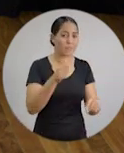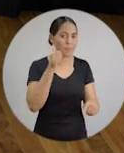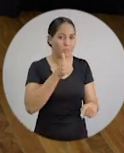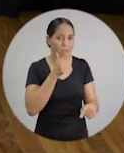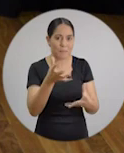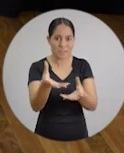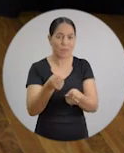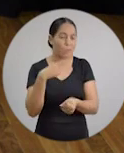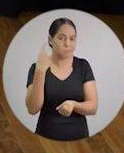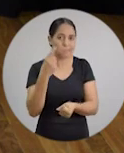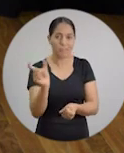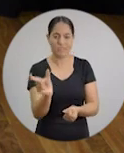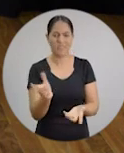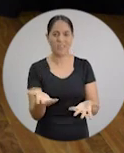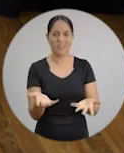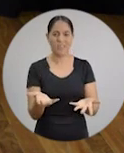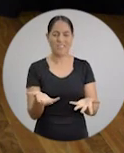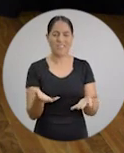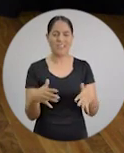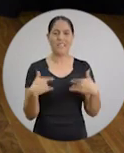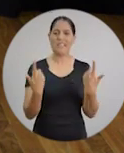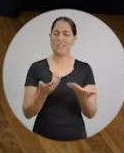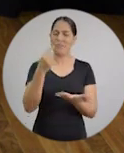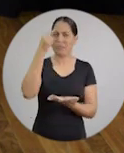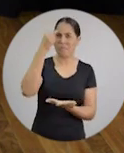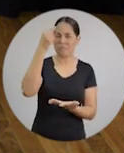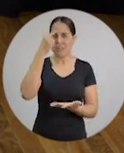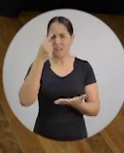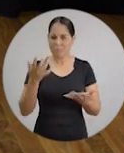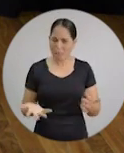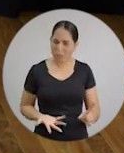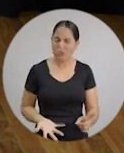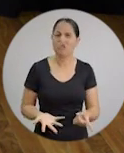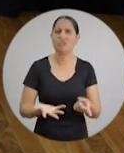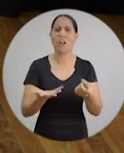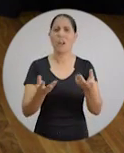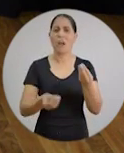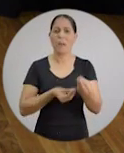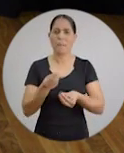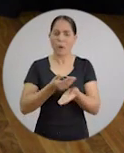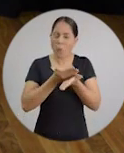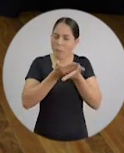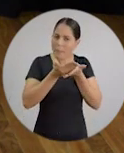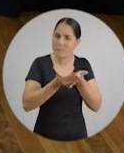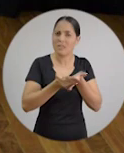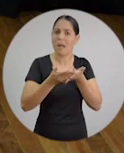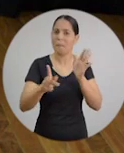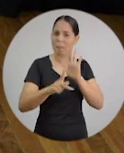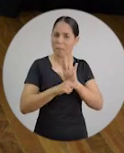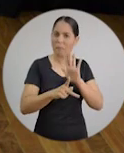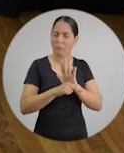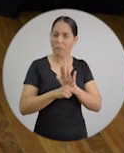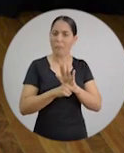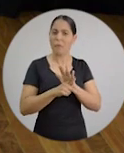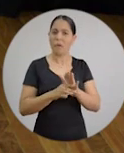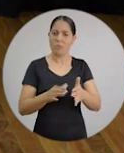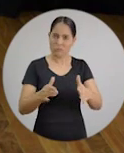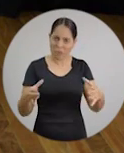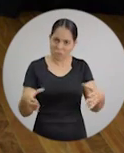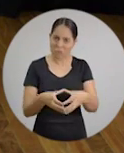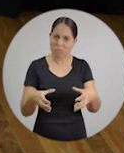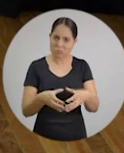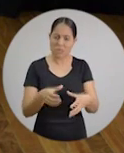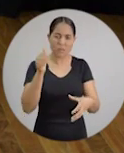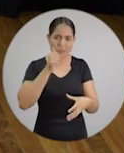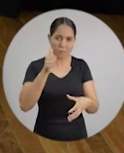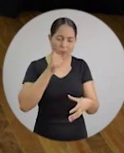mas obteve a inscrição nos quadros da ordem. Então aí veio essa motivação para que a gente iniciasse os trabalhos da Comissão Nacional da Mulher com